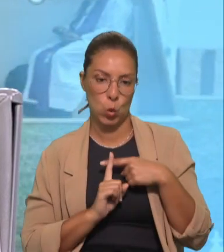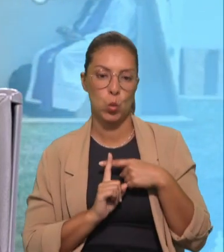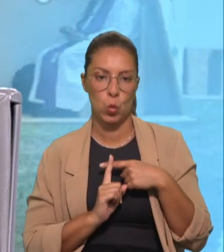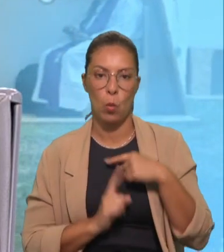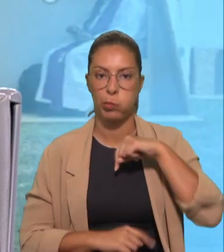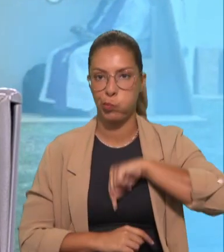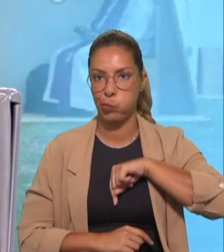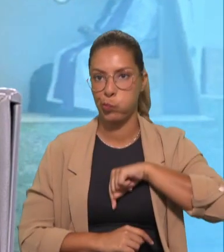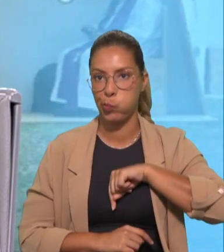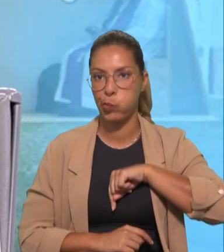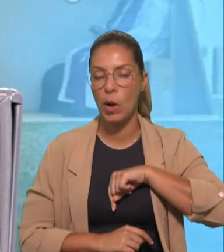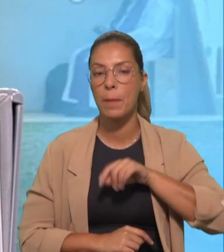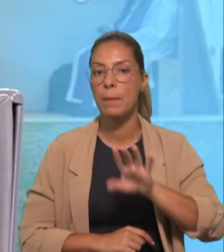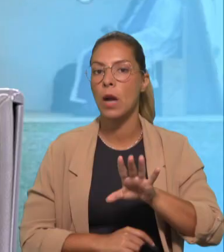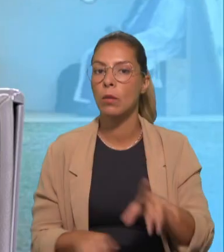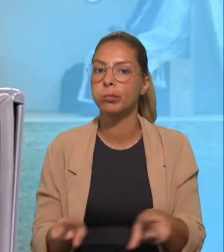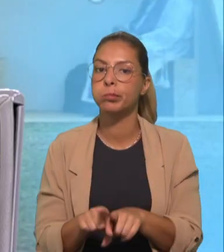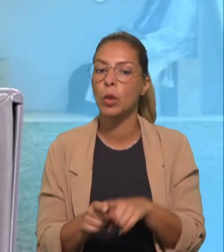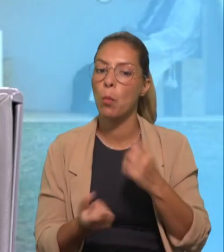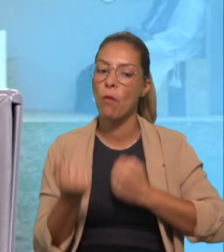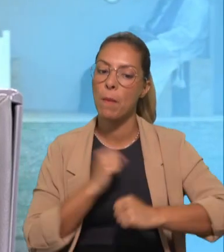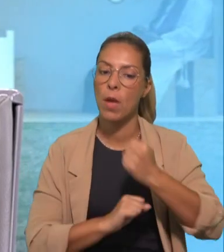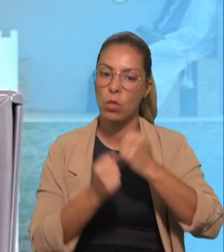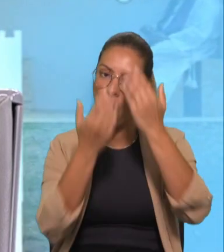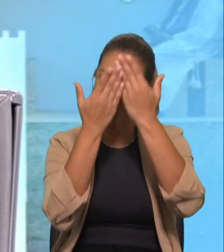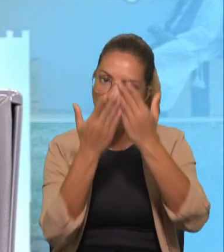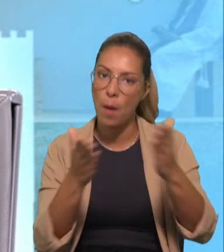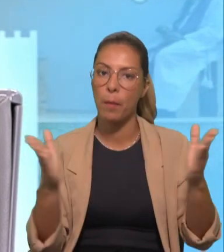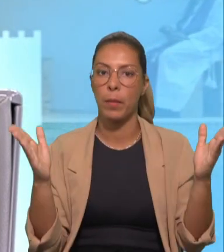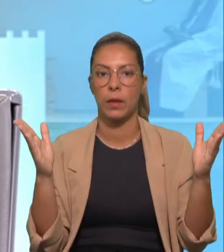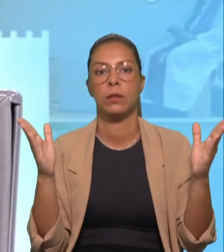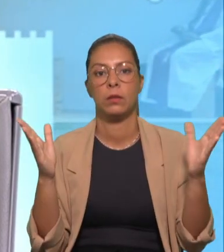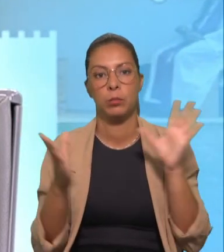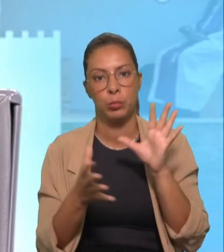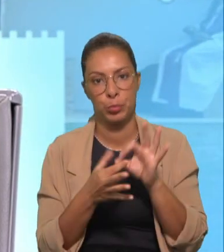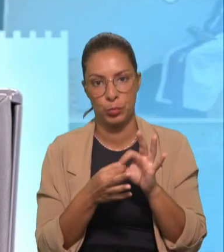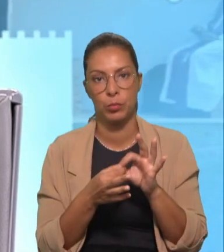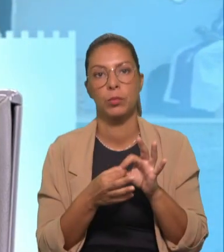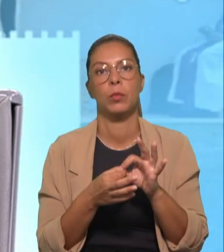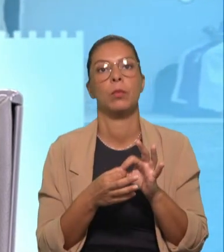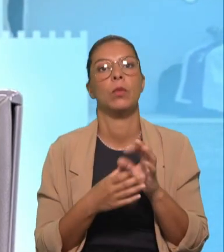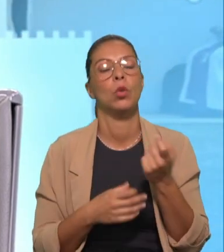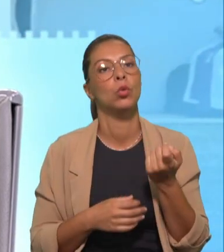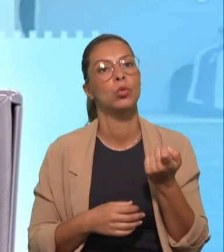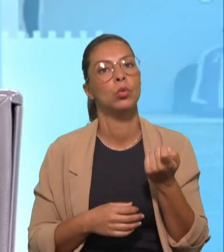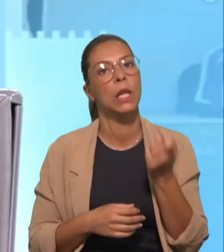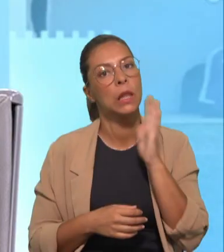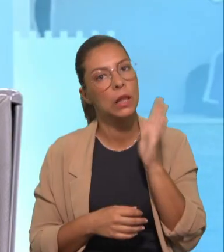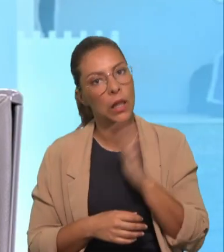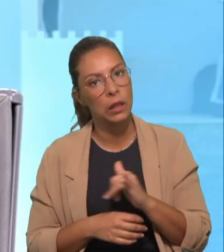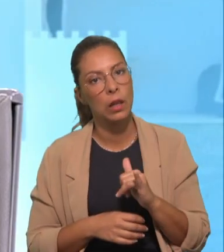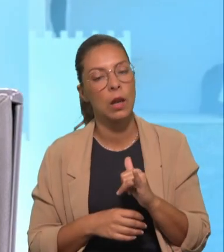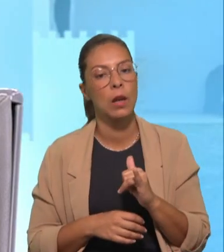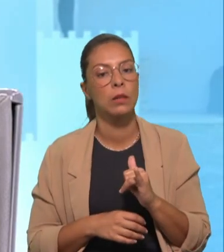é entendida como um movimento de abertura e de ir ao encontro dos outros para aí mesmo fazer a experiência de Deus.